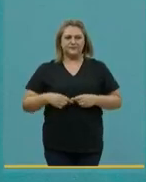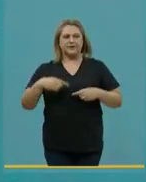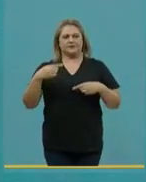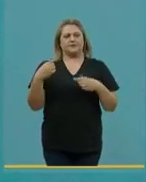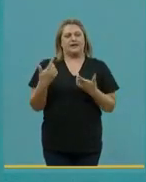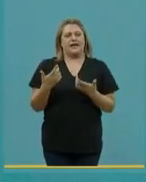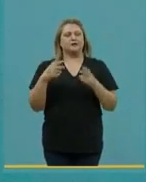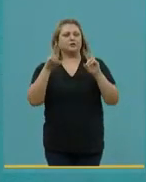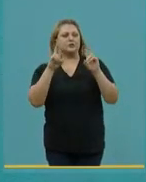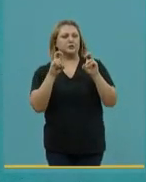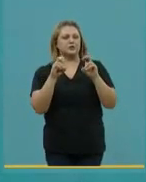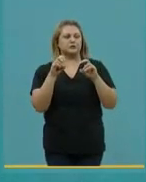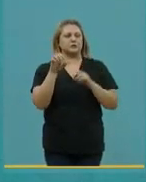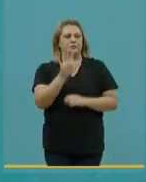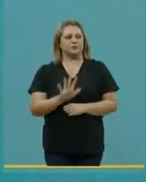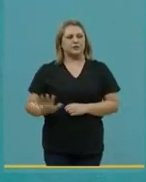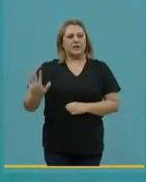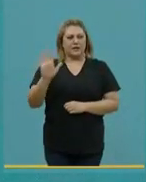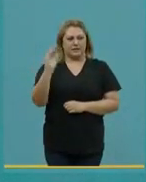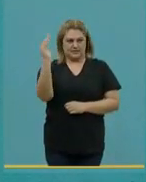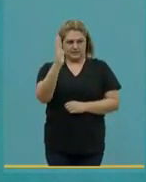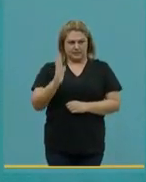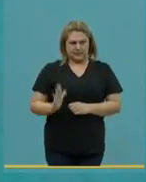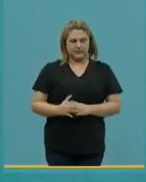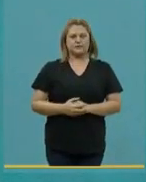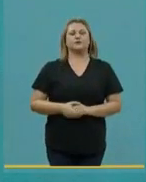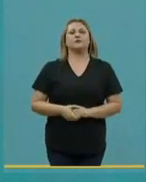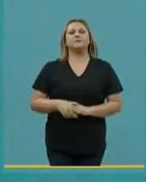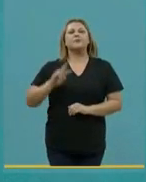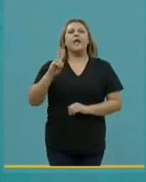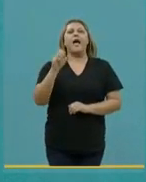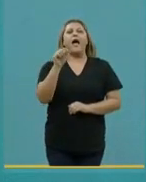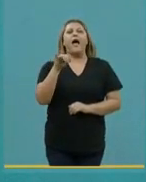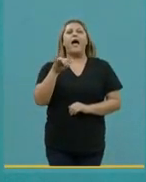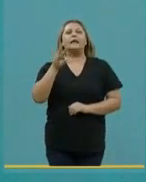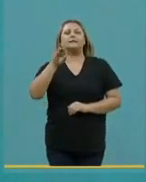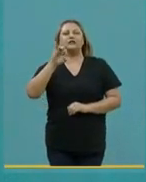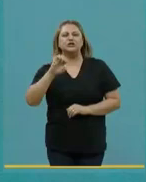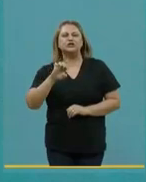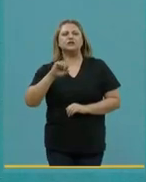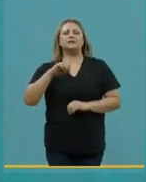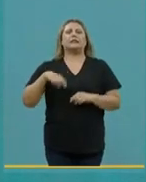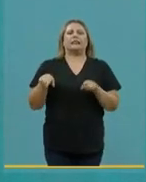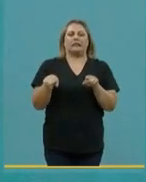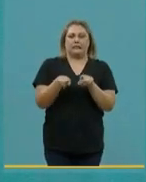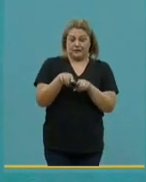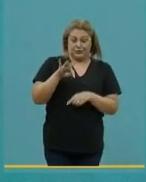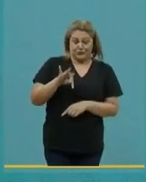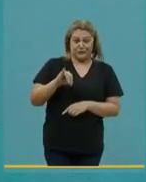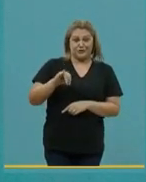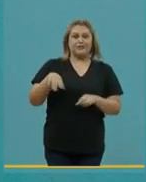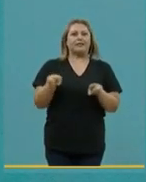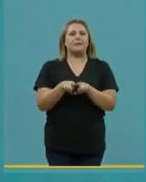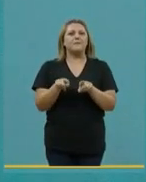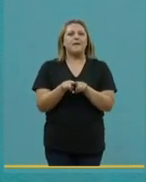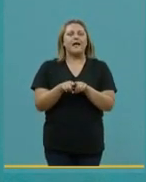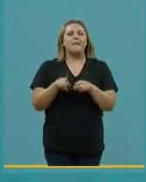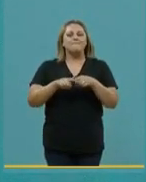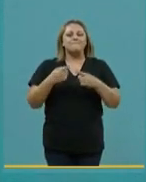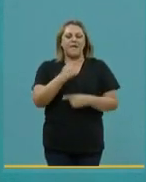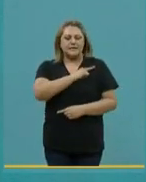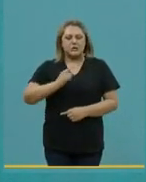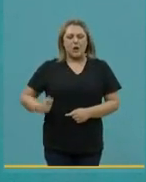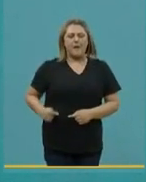mais recente com a grave crise política econômica e humanitária da venezuela e o governo brasileiro infelizmente tem se ausentado de